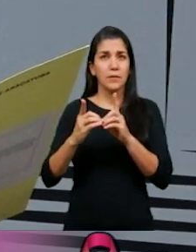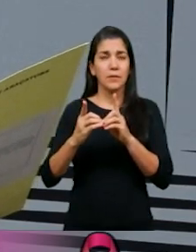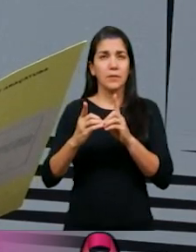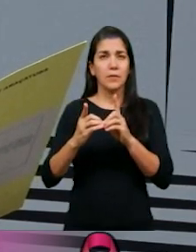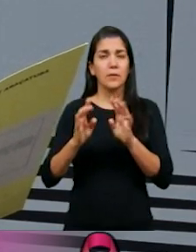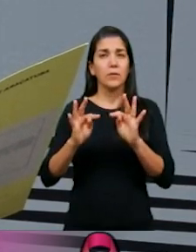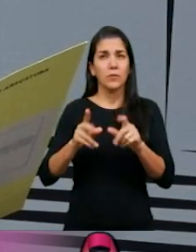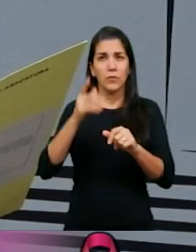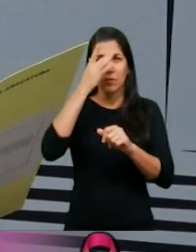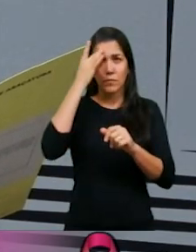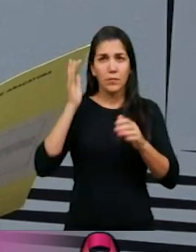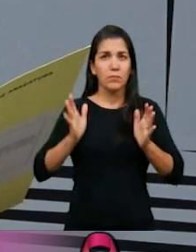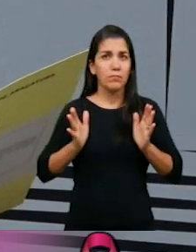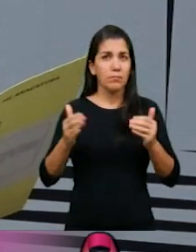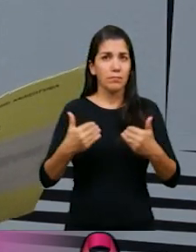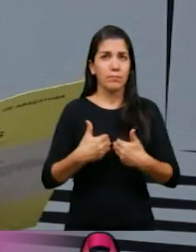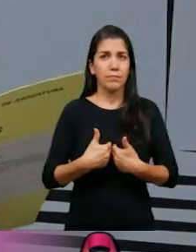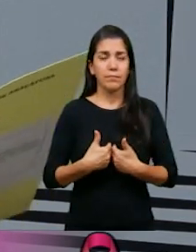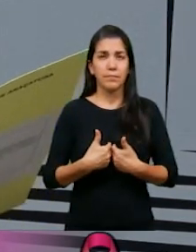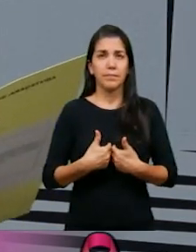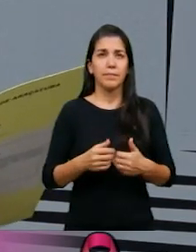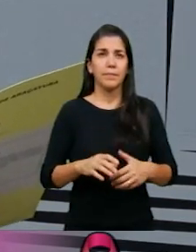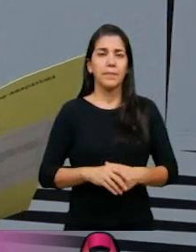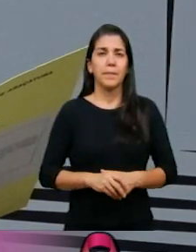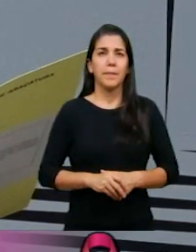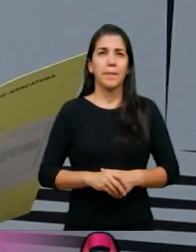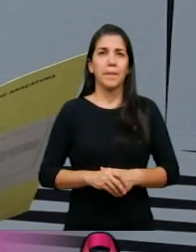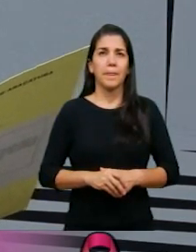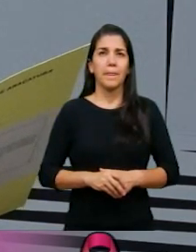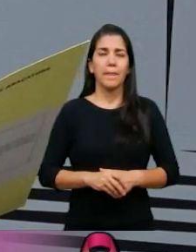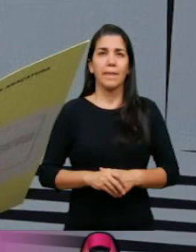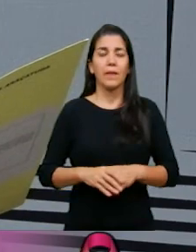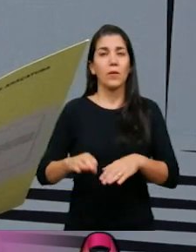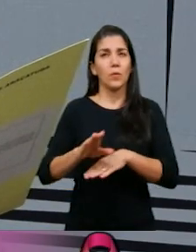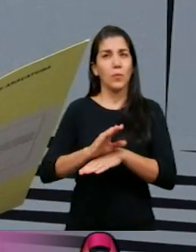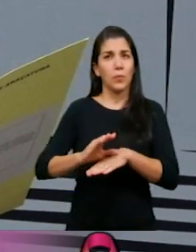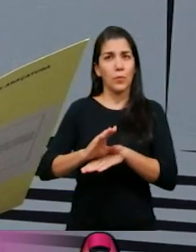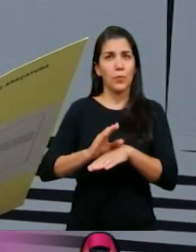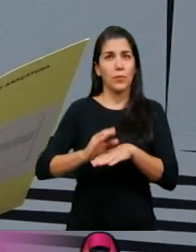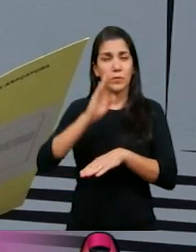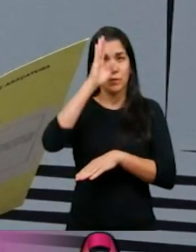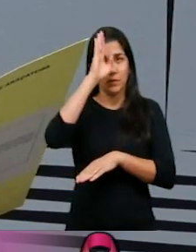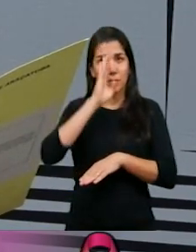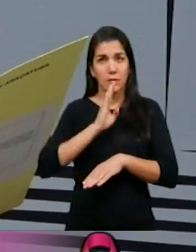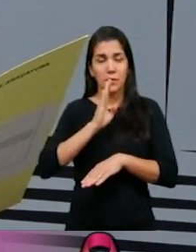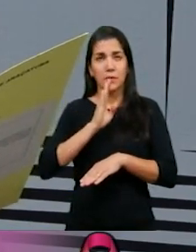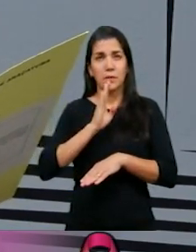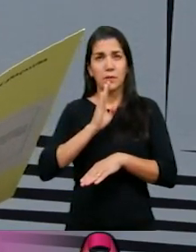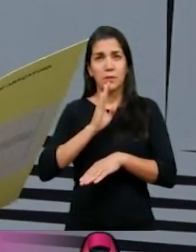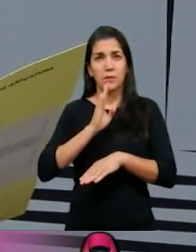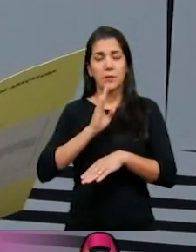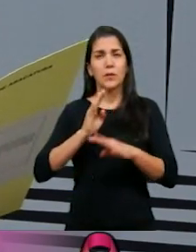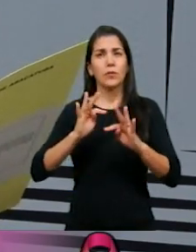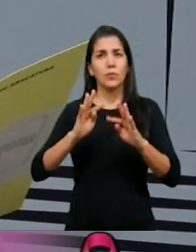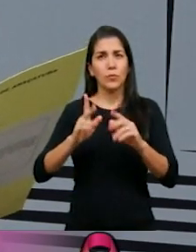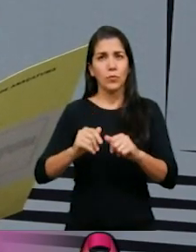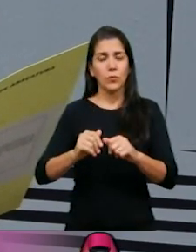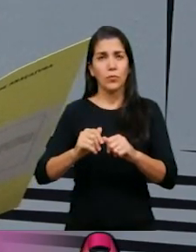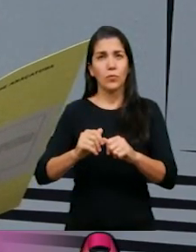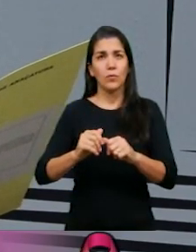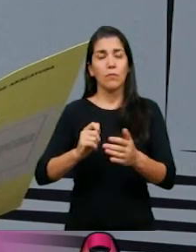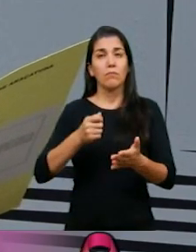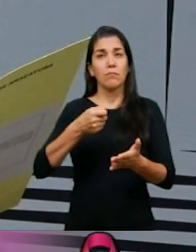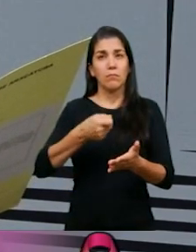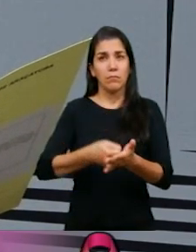pessoas diagnosticadas com TEA, além de que o curso será gratuito e de acesso obrigatório para todos os